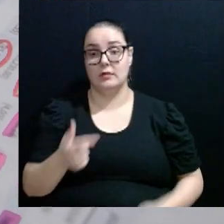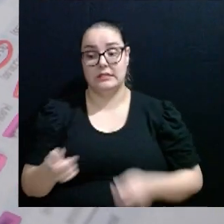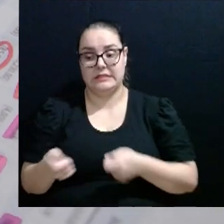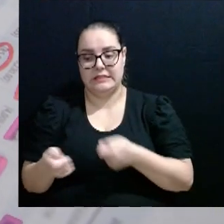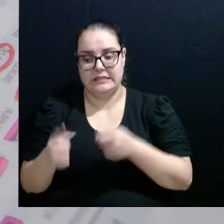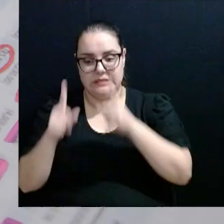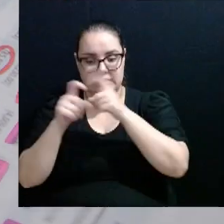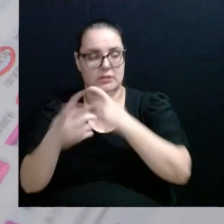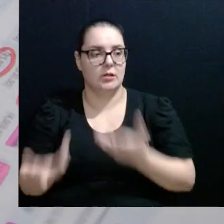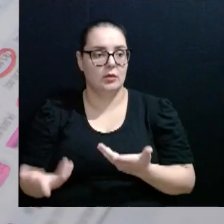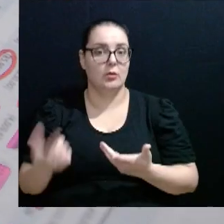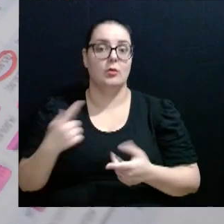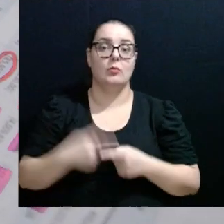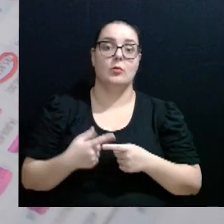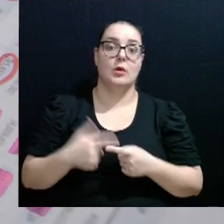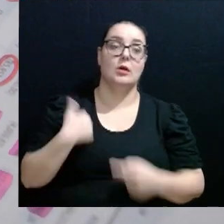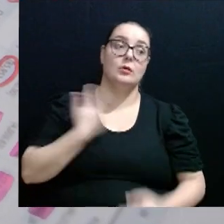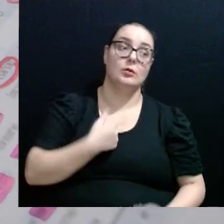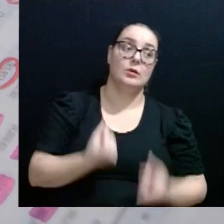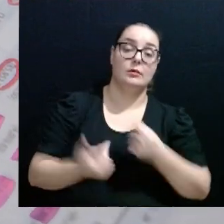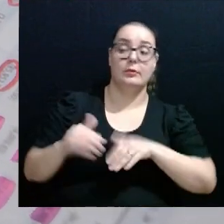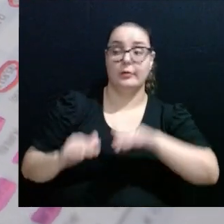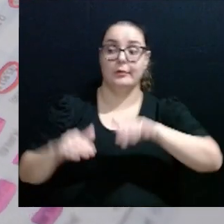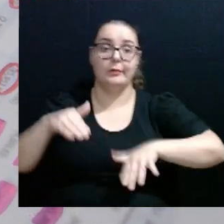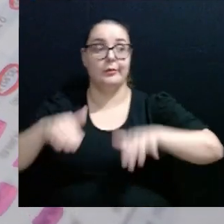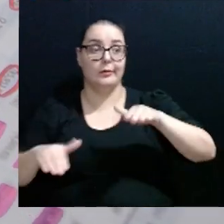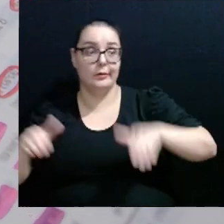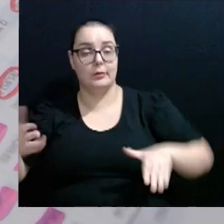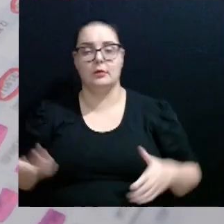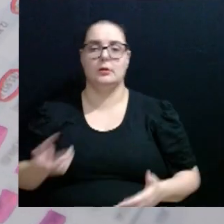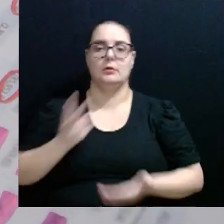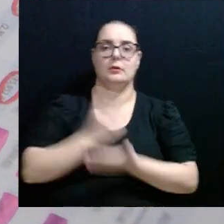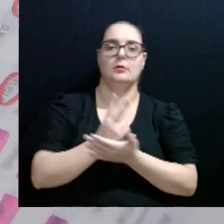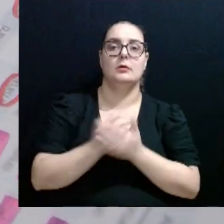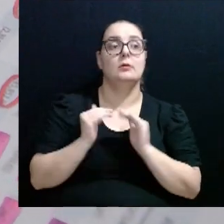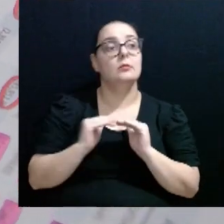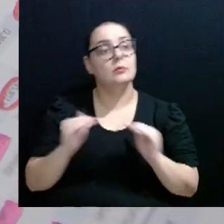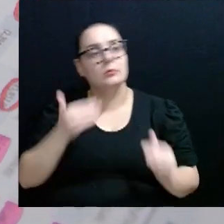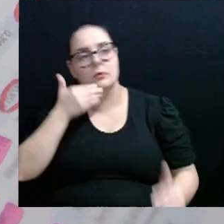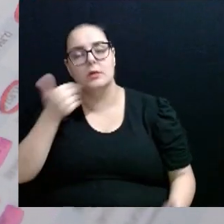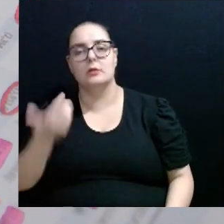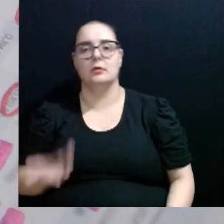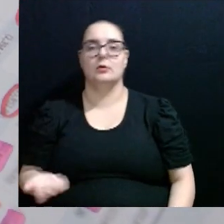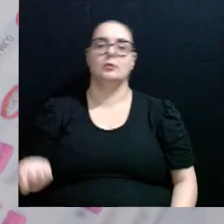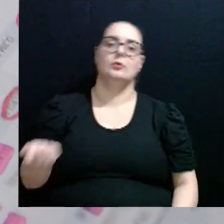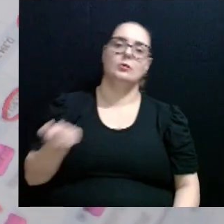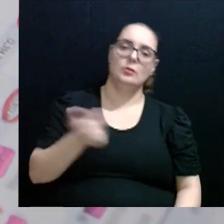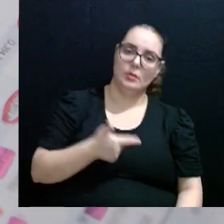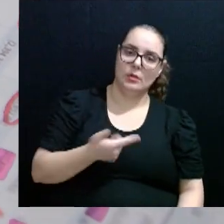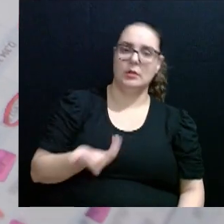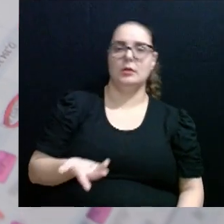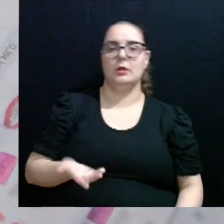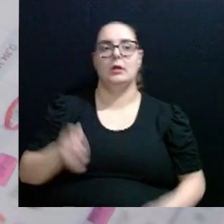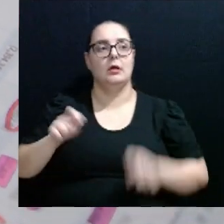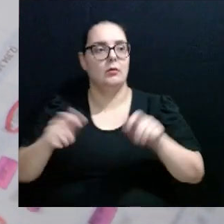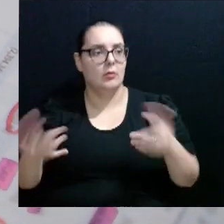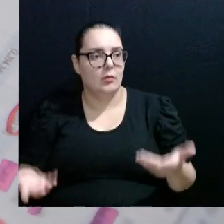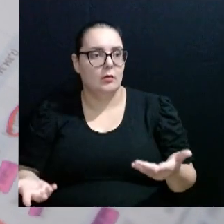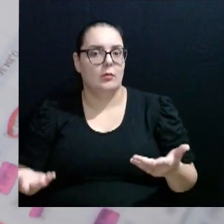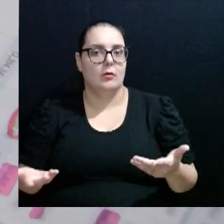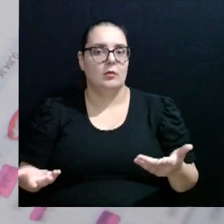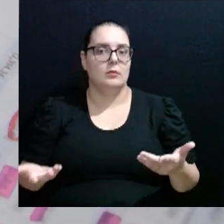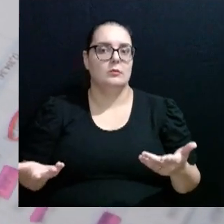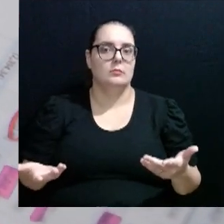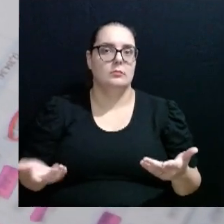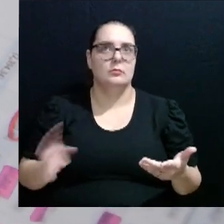economia é flutuante, então você sempre vai estar numa situação estável melhor do que aquela pessoa. Isso não é sinal de que é bom